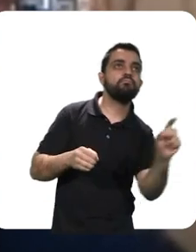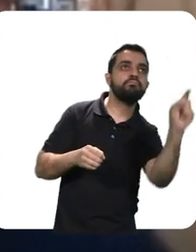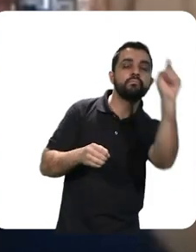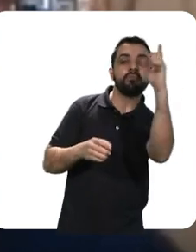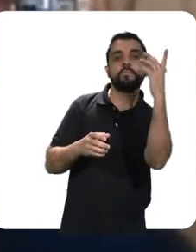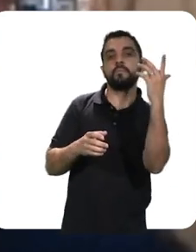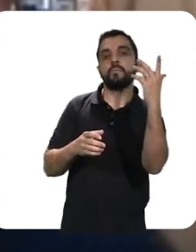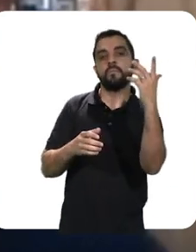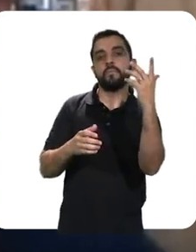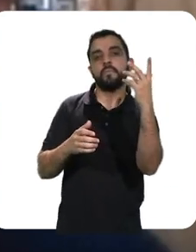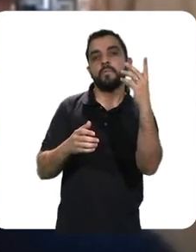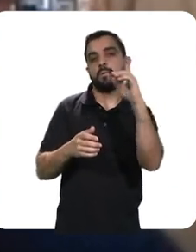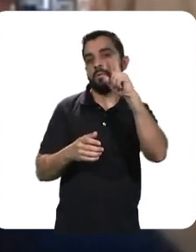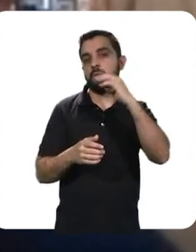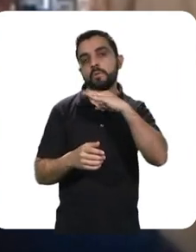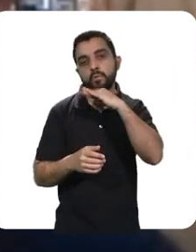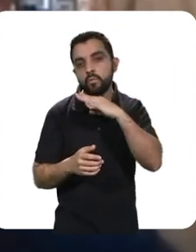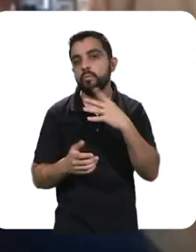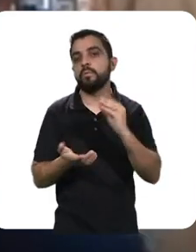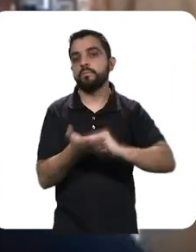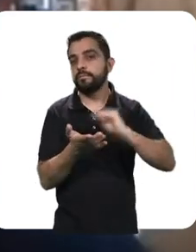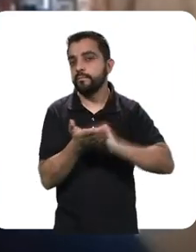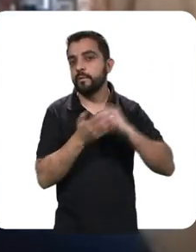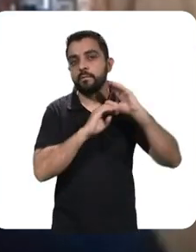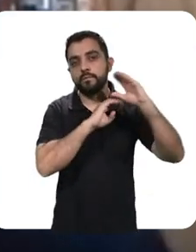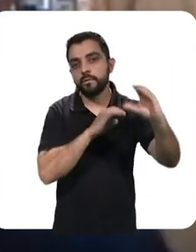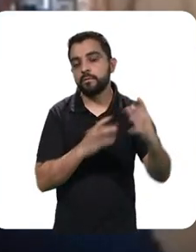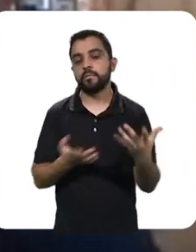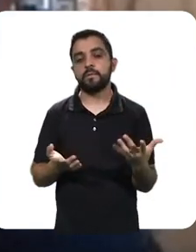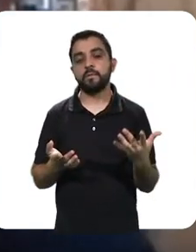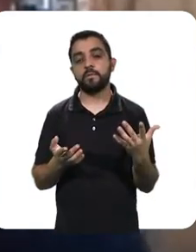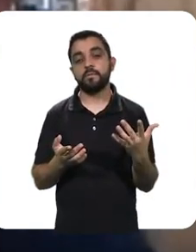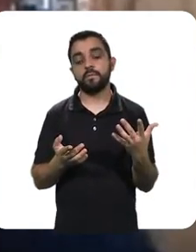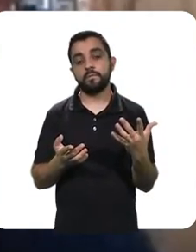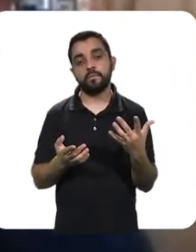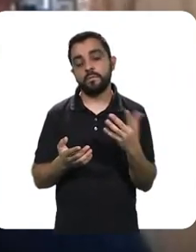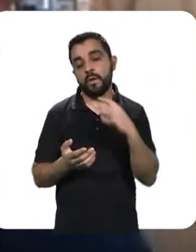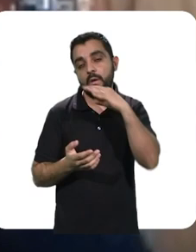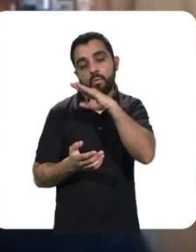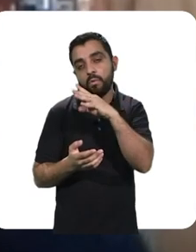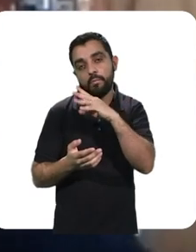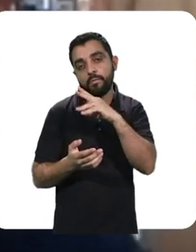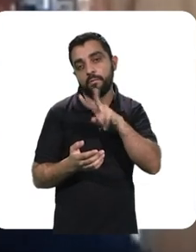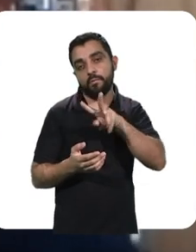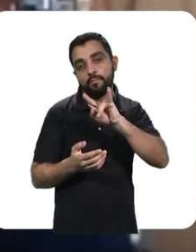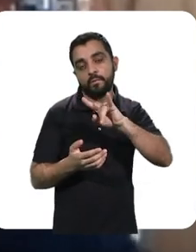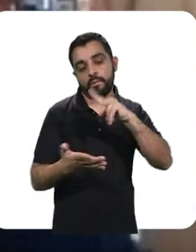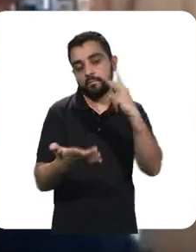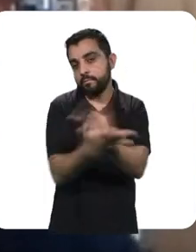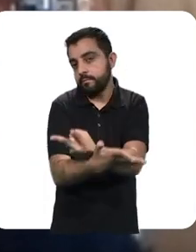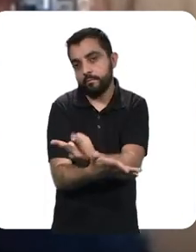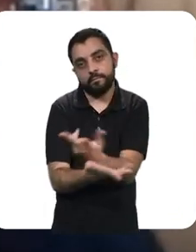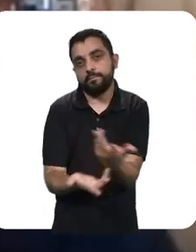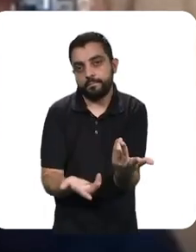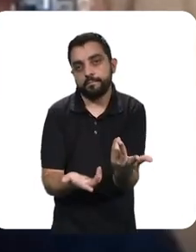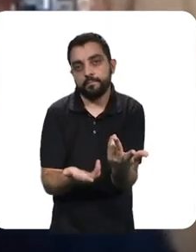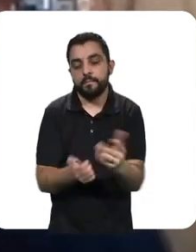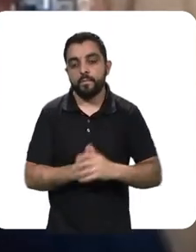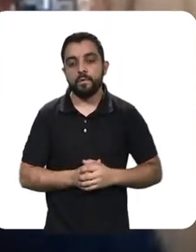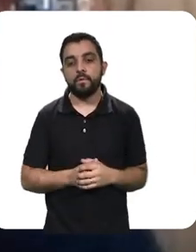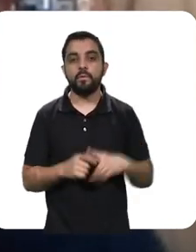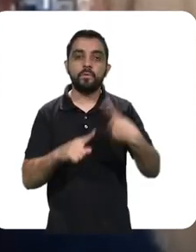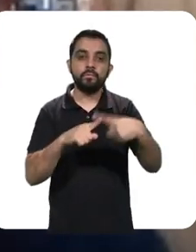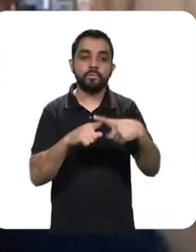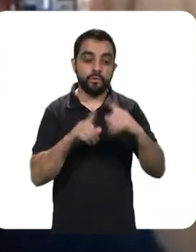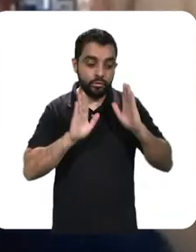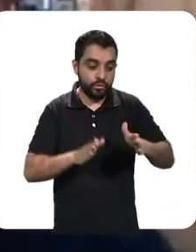grandes metrópoles praticamente desassistidas, a resultante não tinha como ser diferente